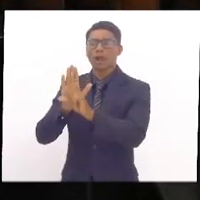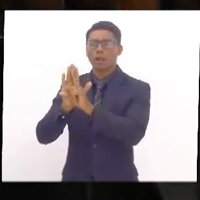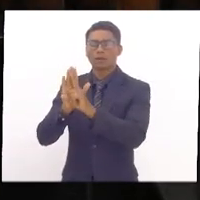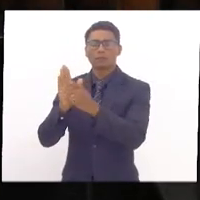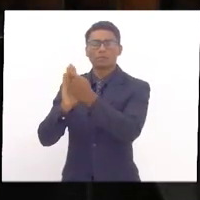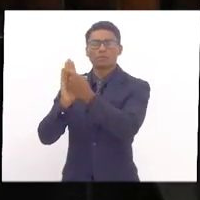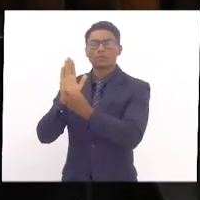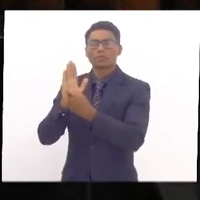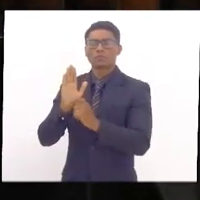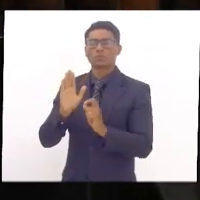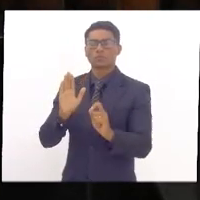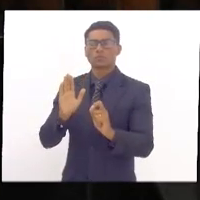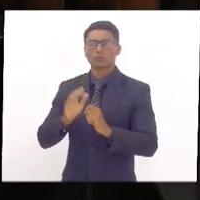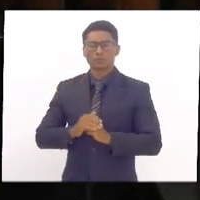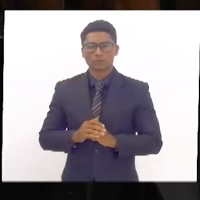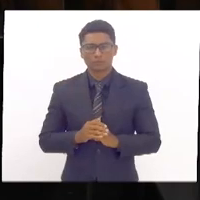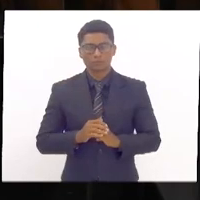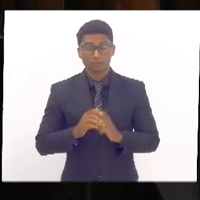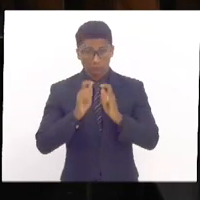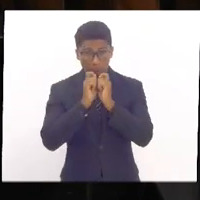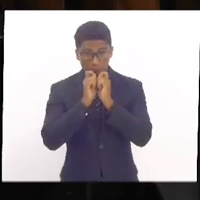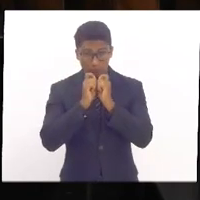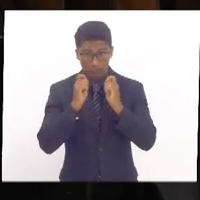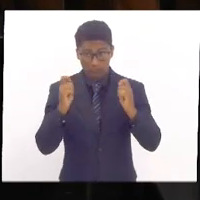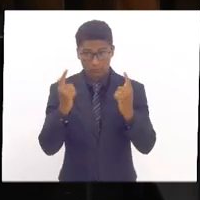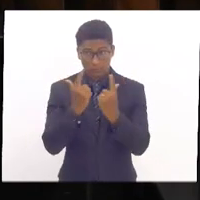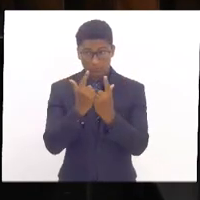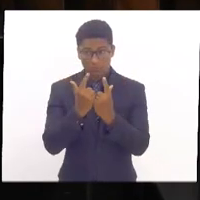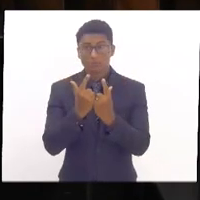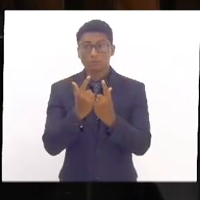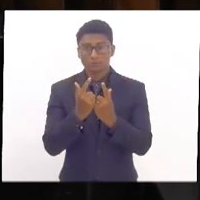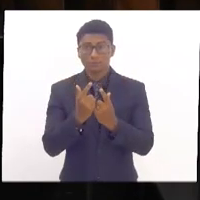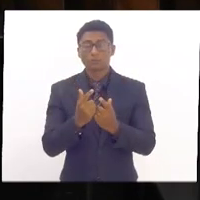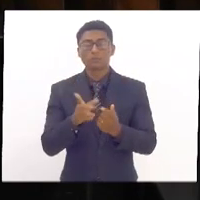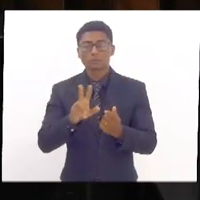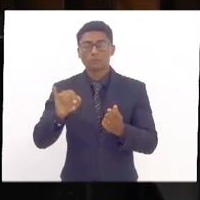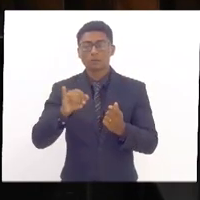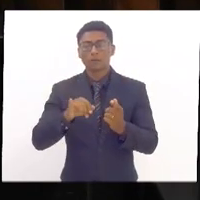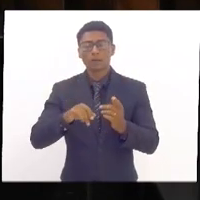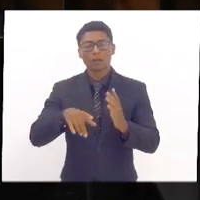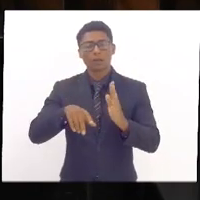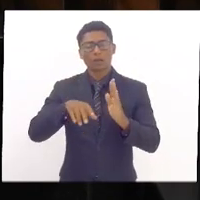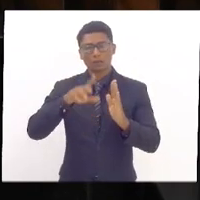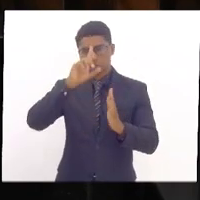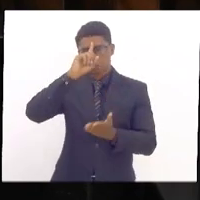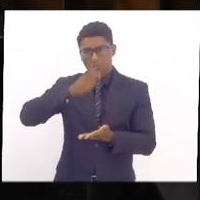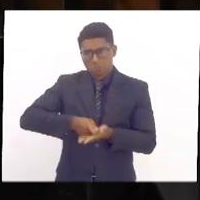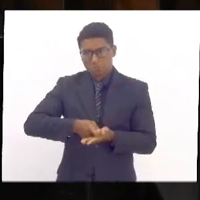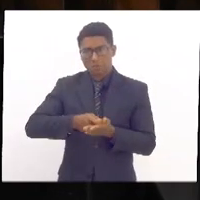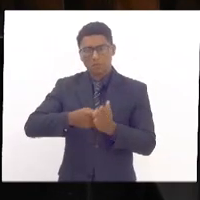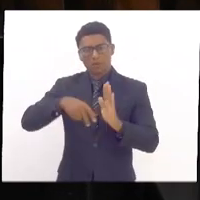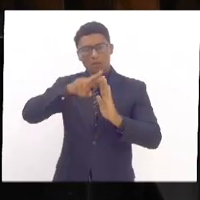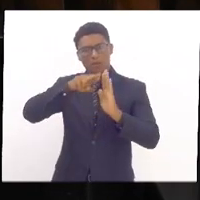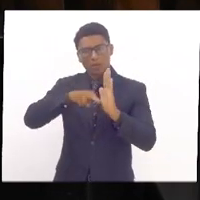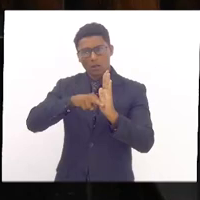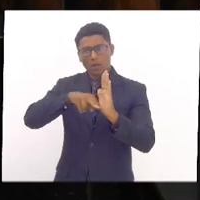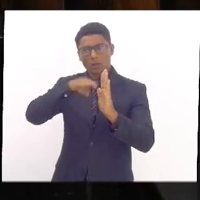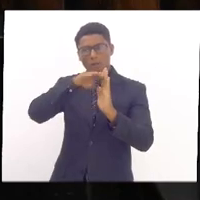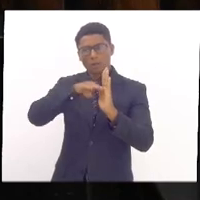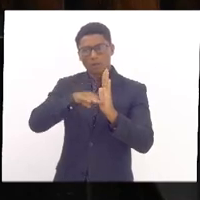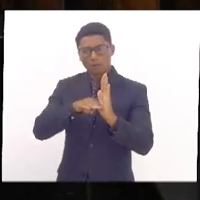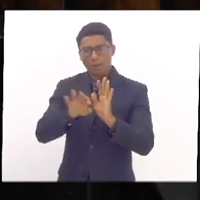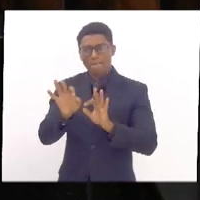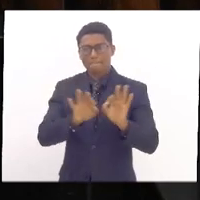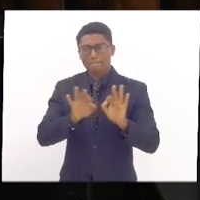assim: a Assembleia Legislativa regulamentará os respectivos planos de